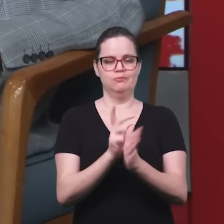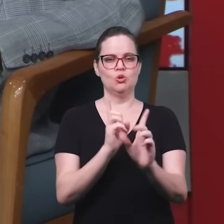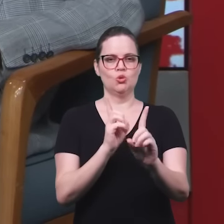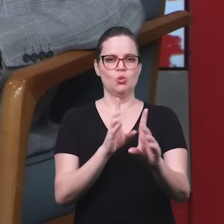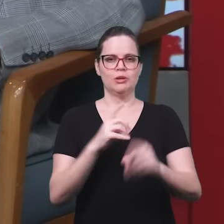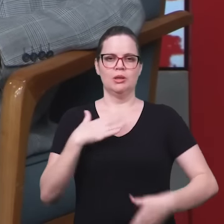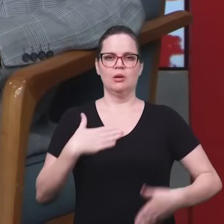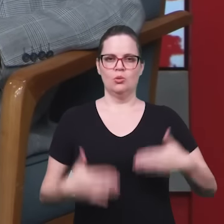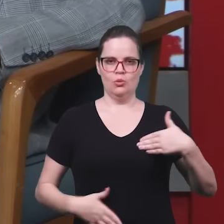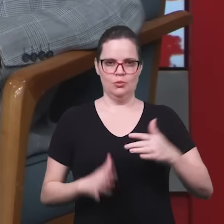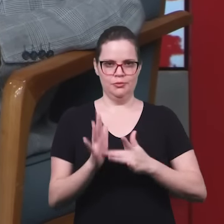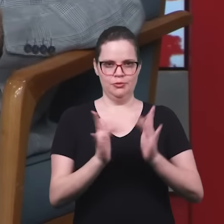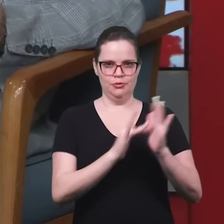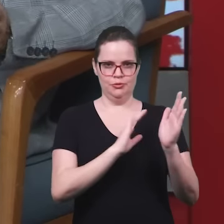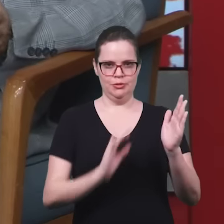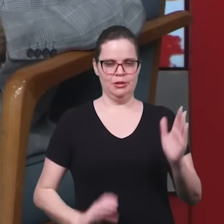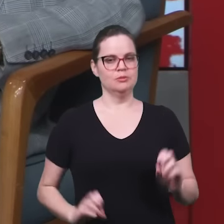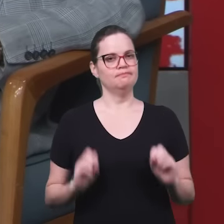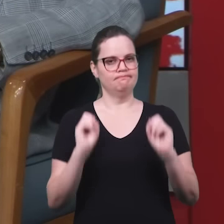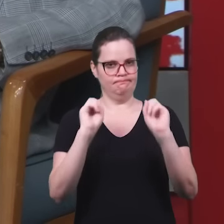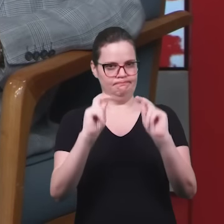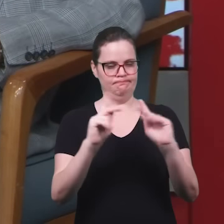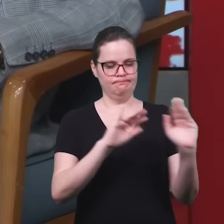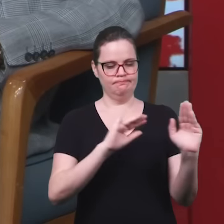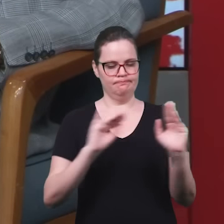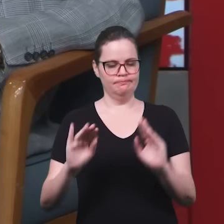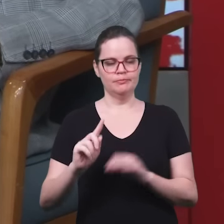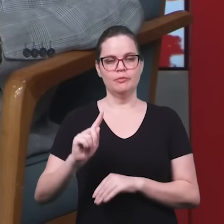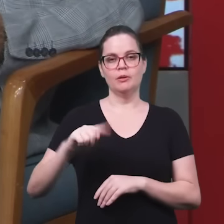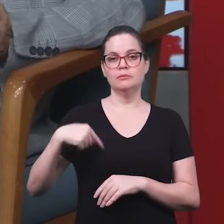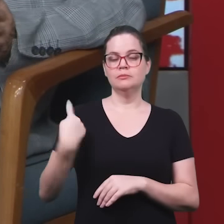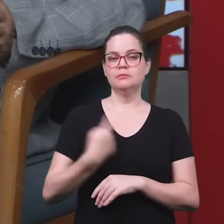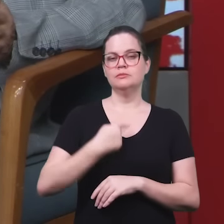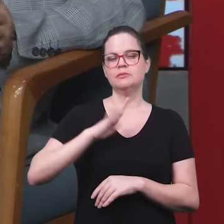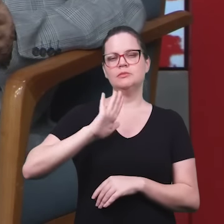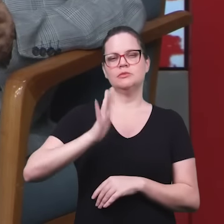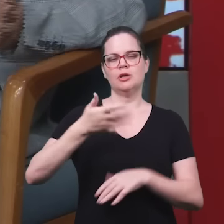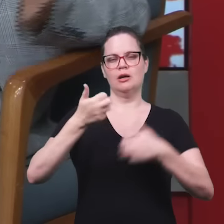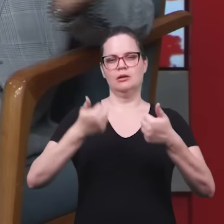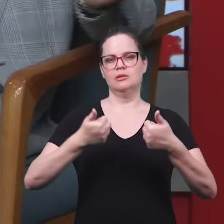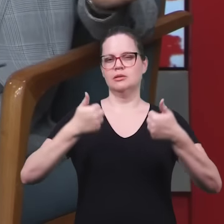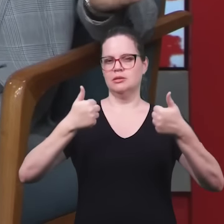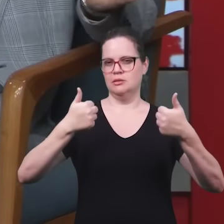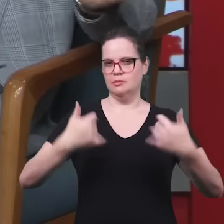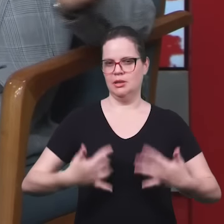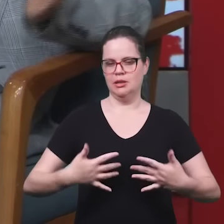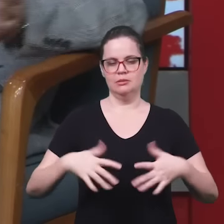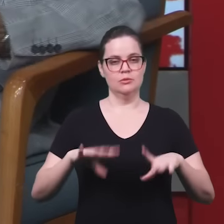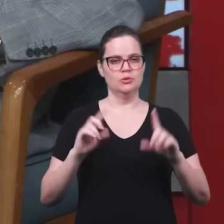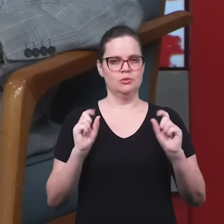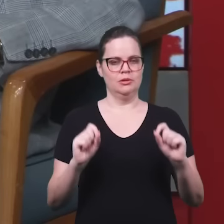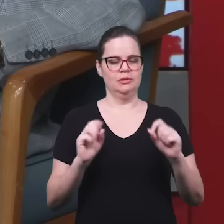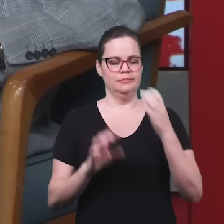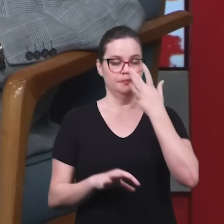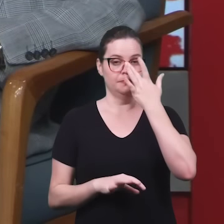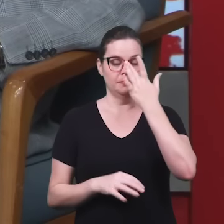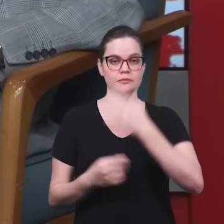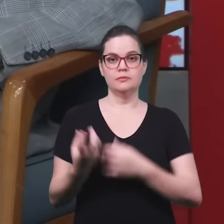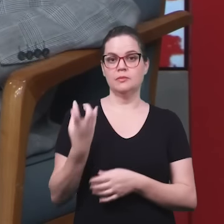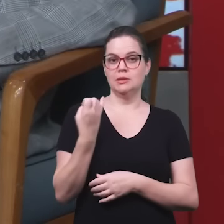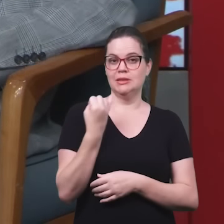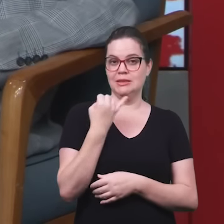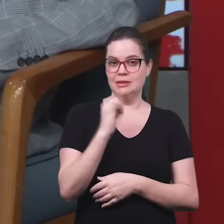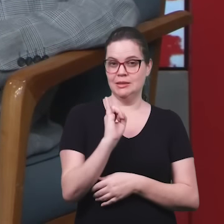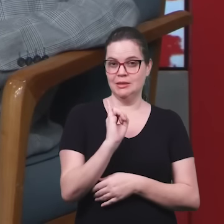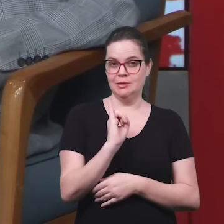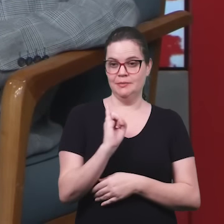doutrinário. Então nós falamos que se a igreja, nos nossos programas anteriores,